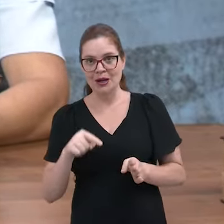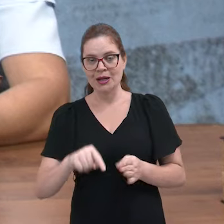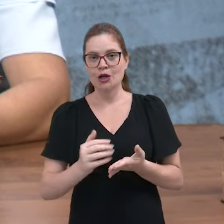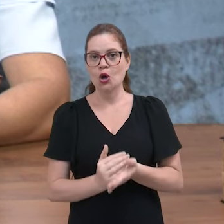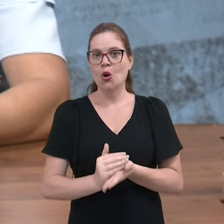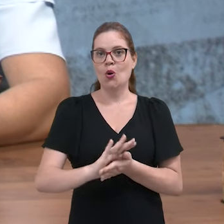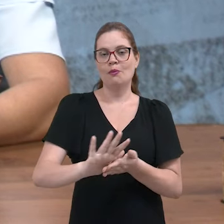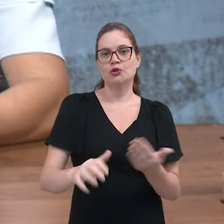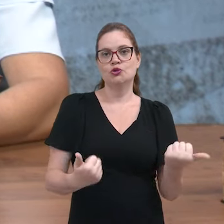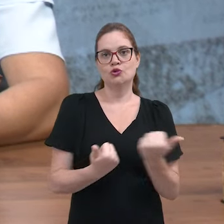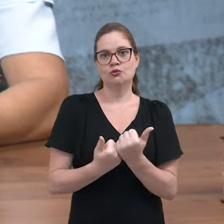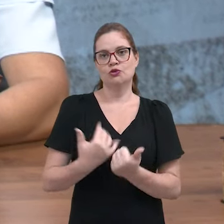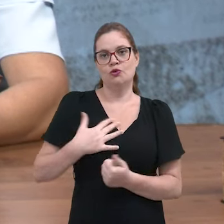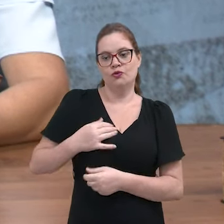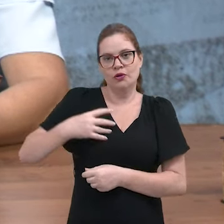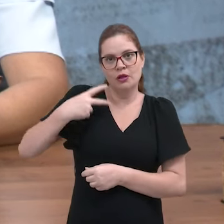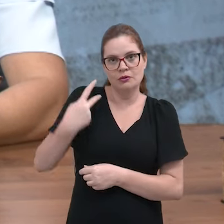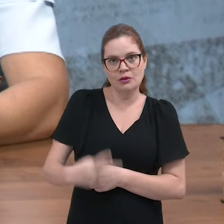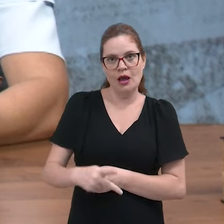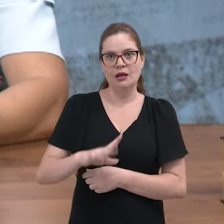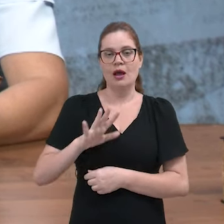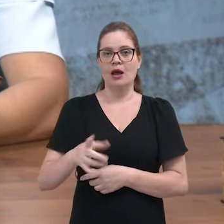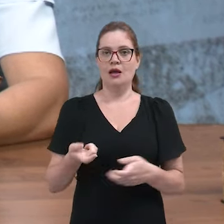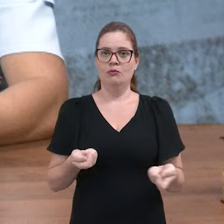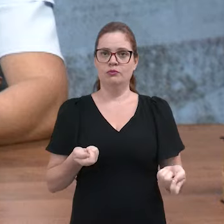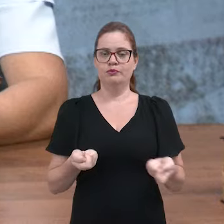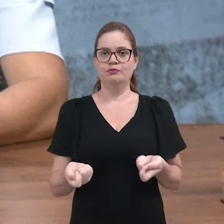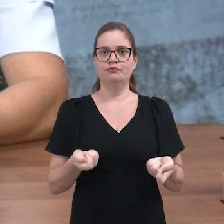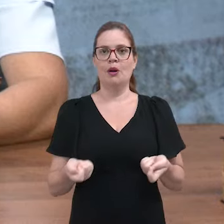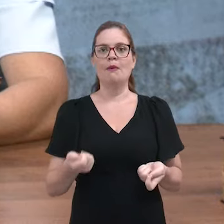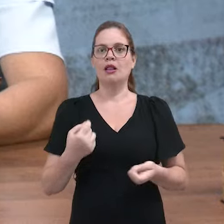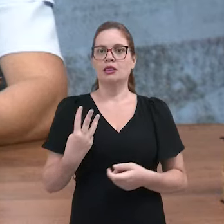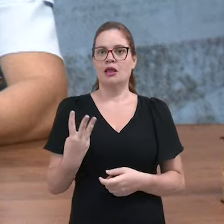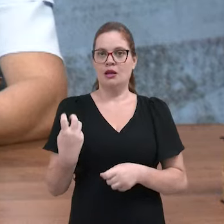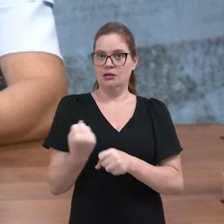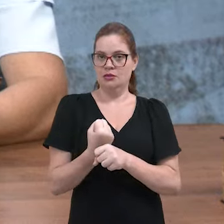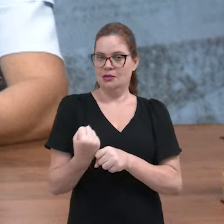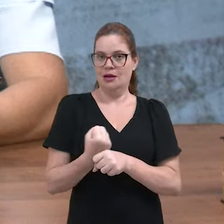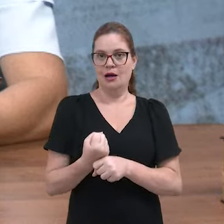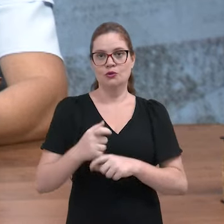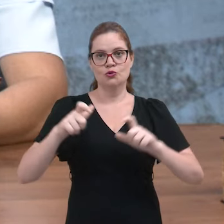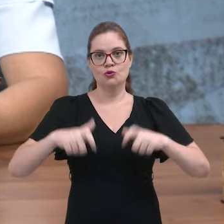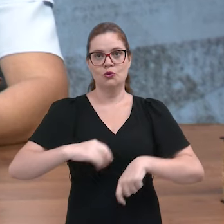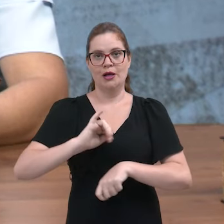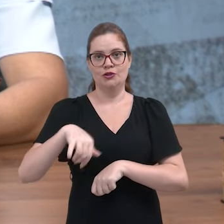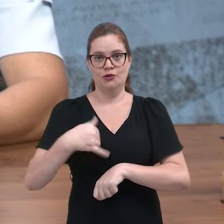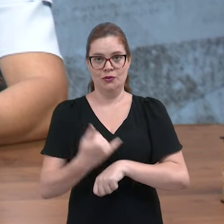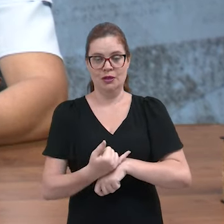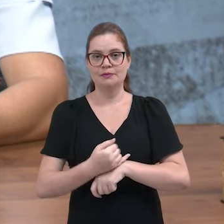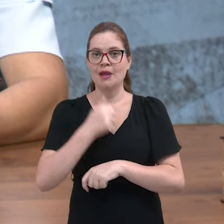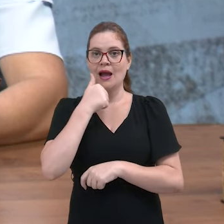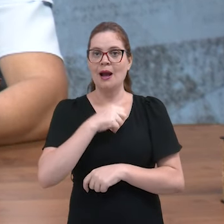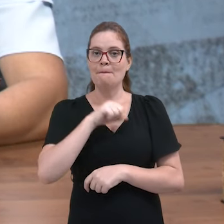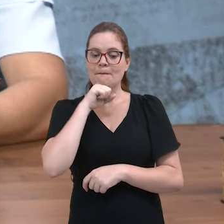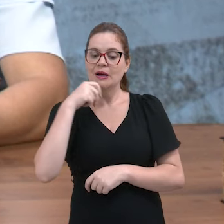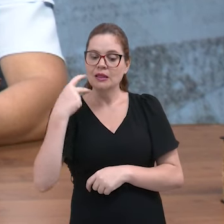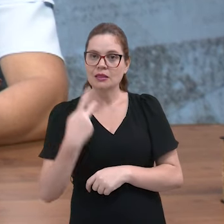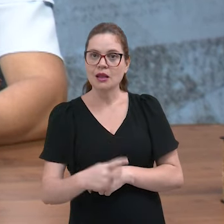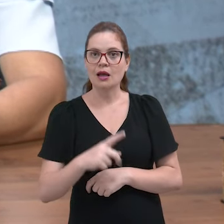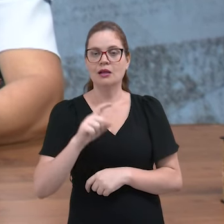anos reinou em Jerusalém, e era o nome de sua mãe Maaca, filha de